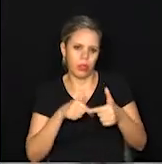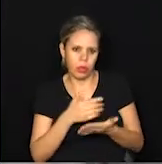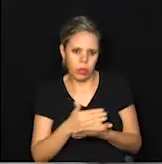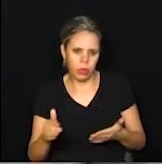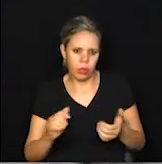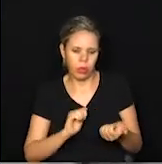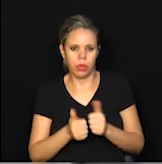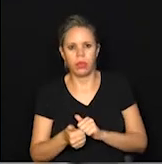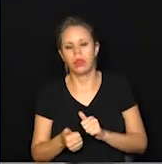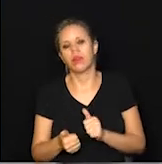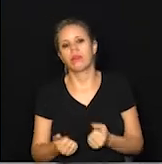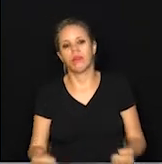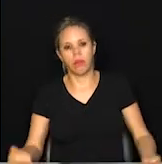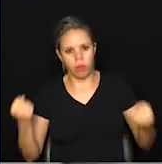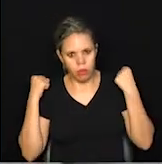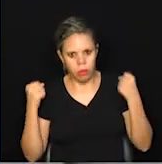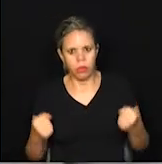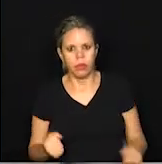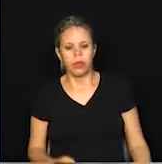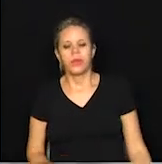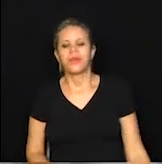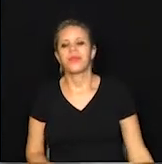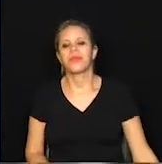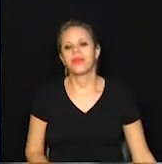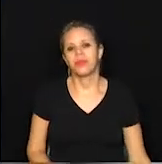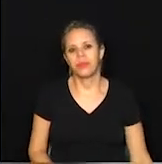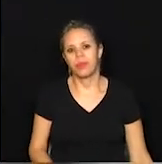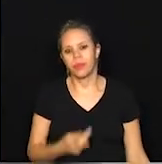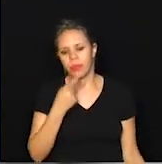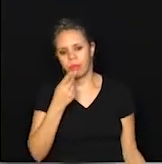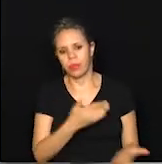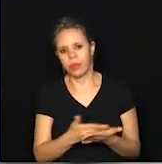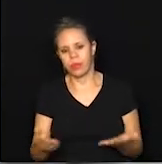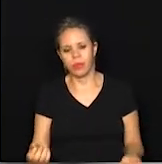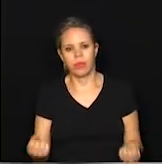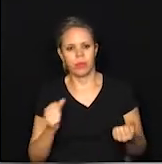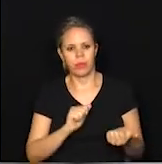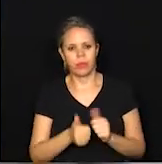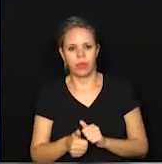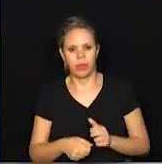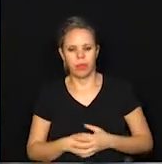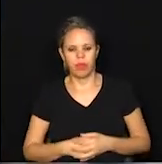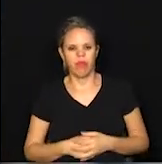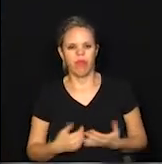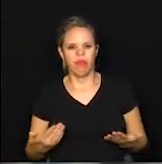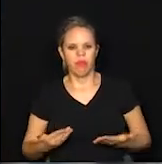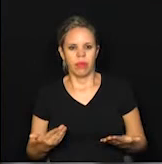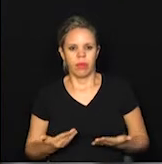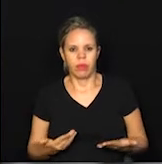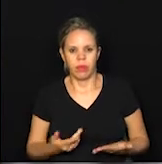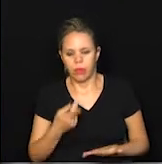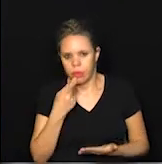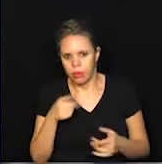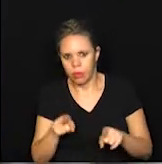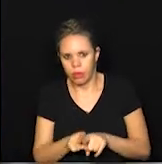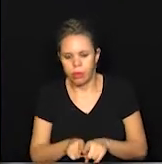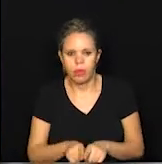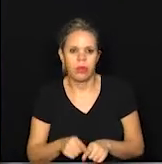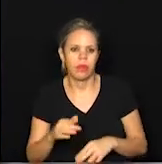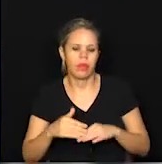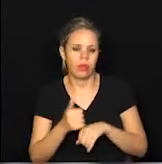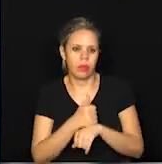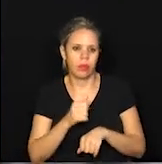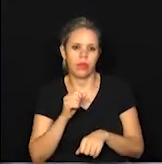esportiva e de atividade física, e quando eu falo iniciação esportiva, agora vou falar até um pouco com um profissional de